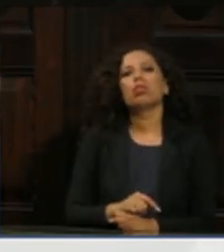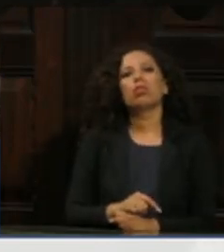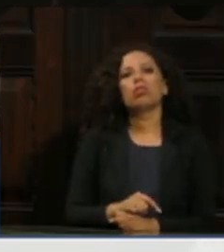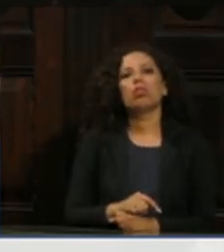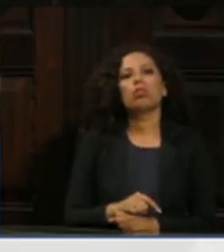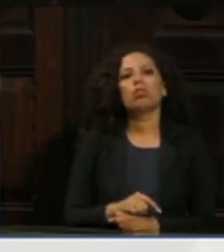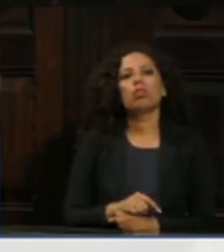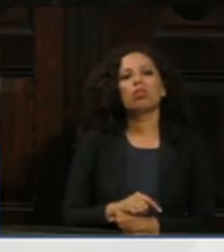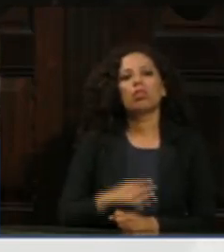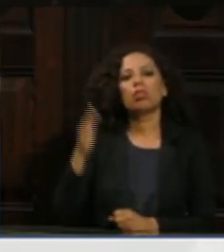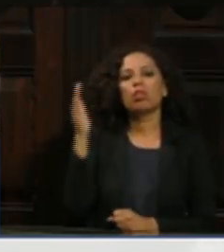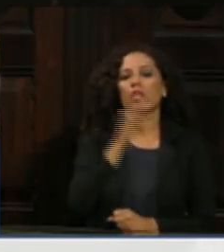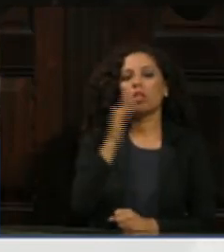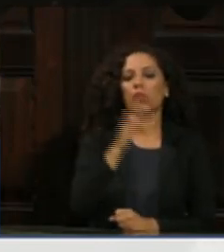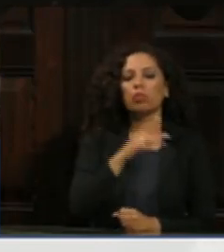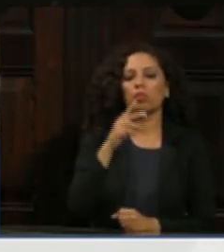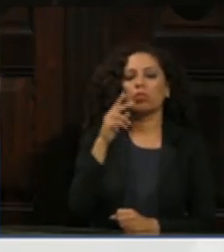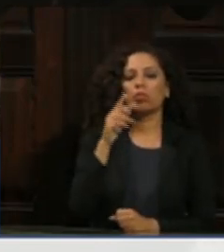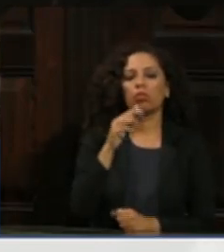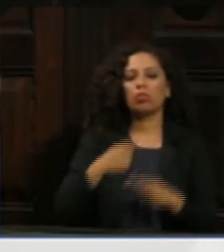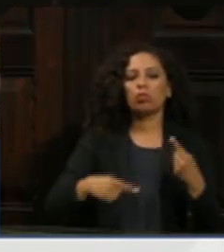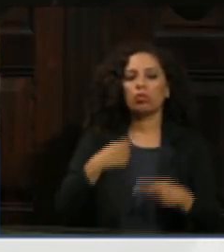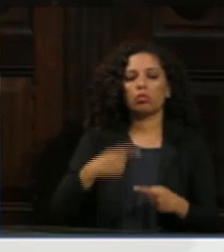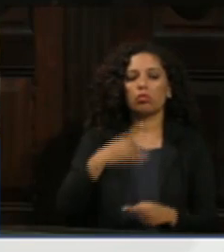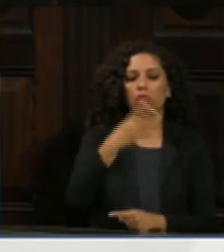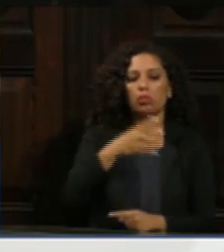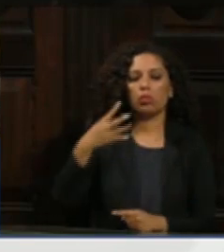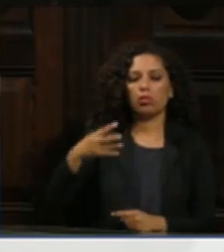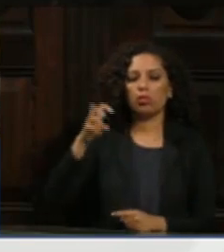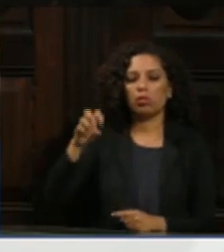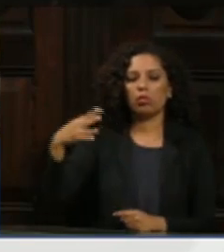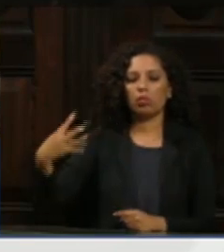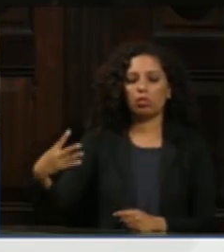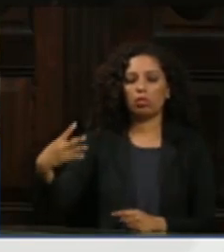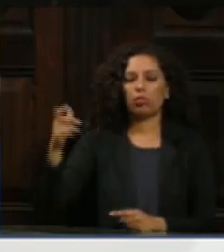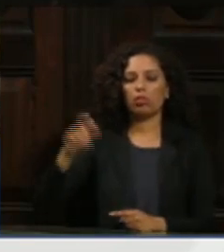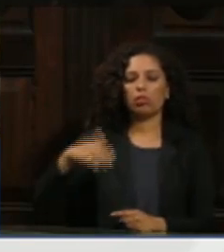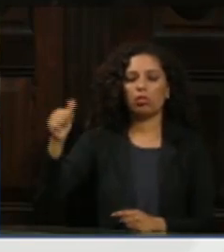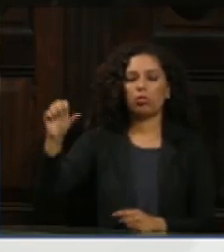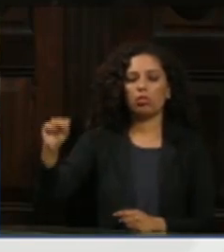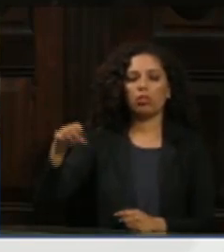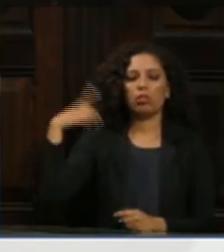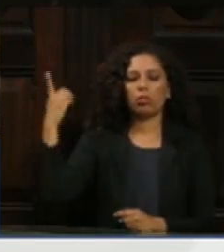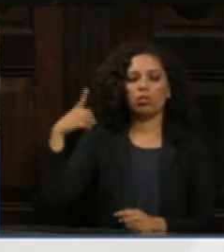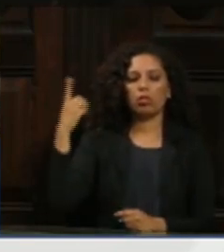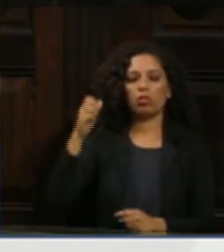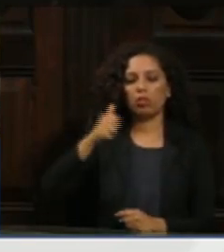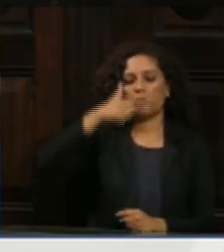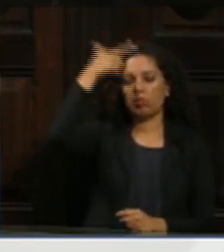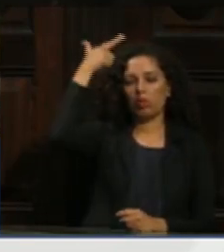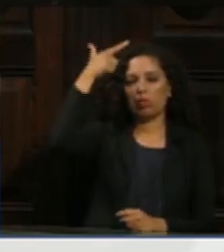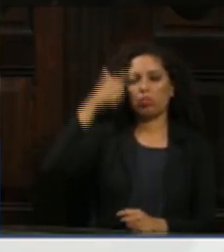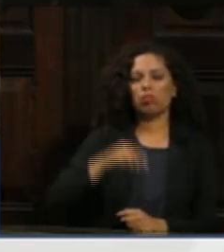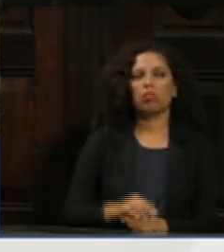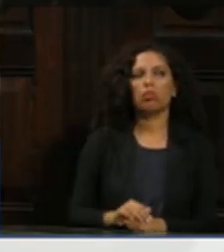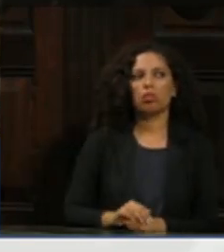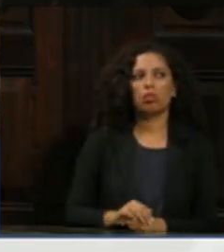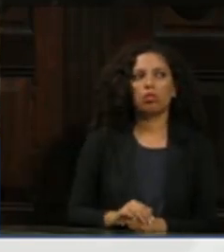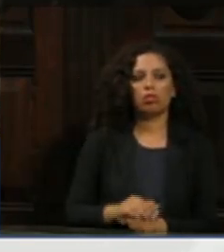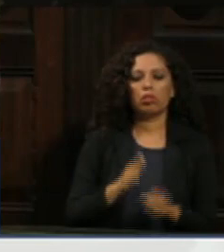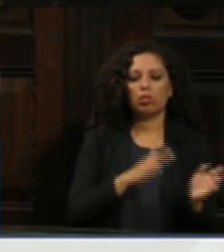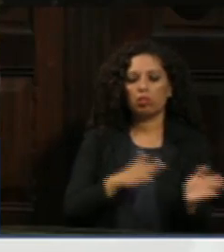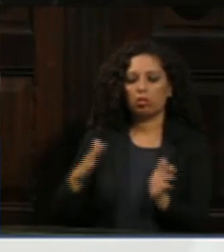suspeitos, como praticantes de atos ilícitos, enfim, isso não podemos aceitar e temos aqui que nos manifestar de maneira firme, de maneira